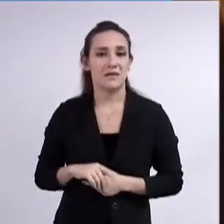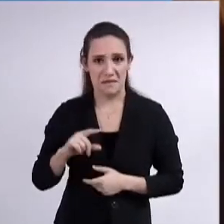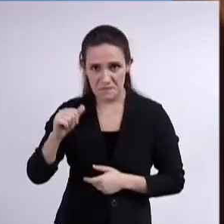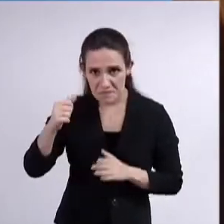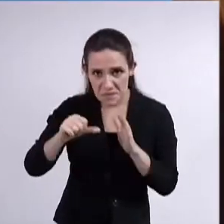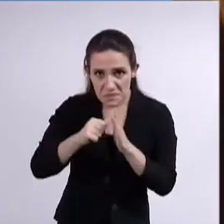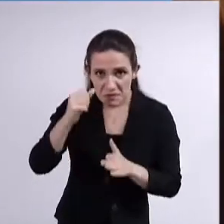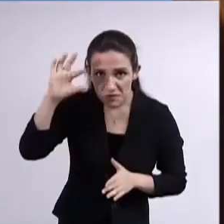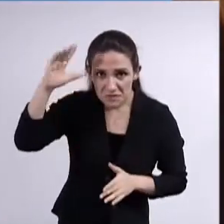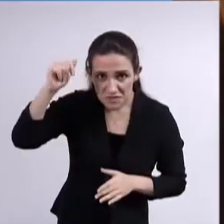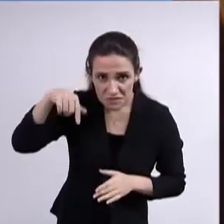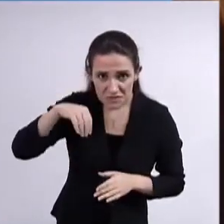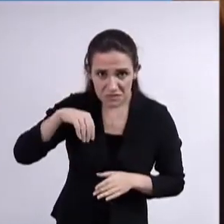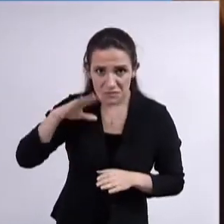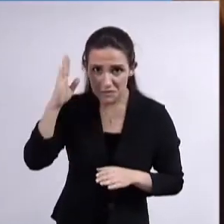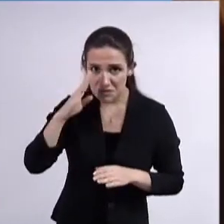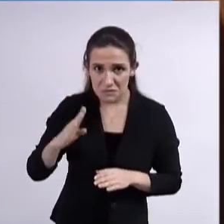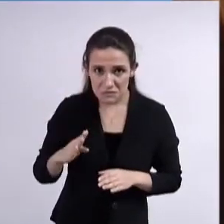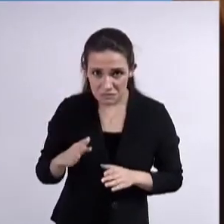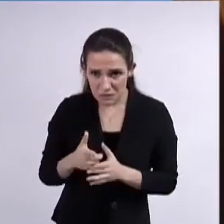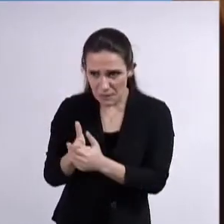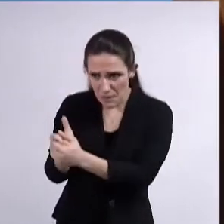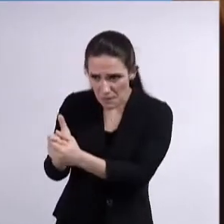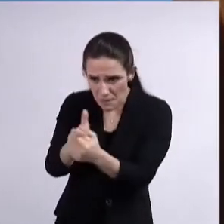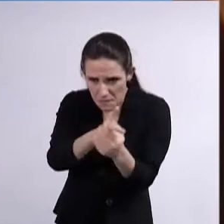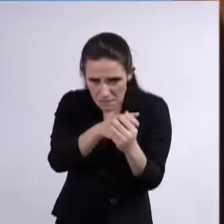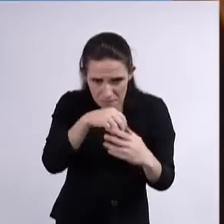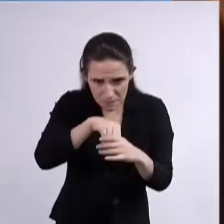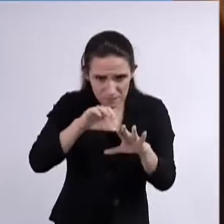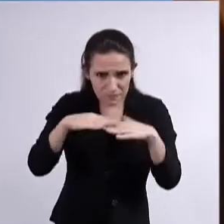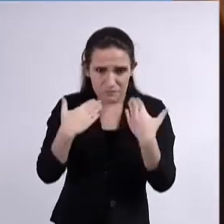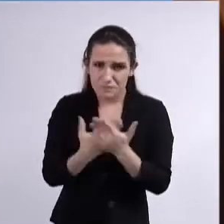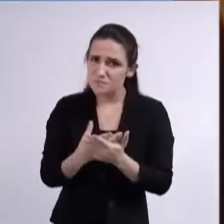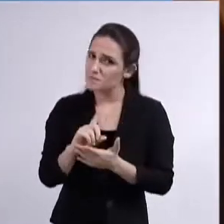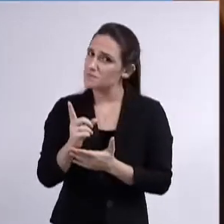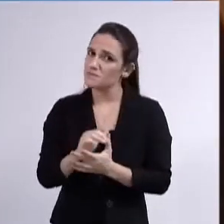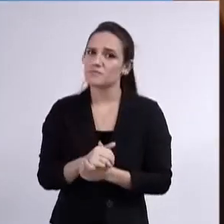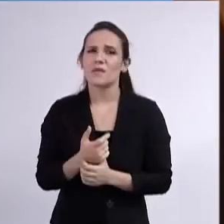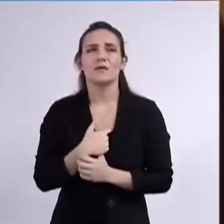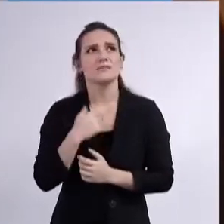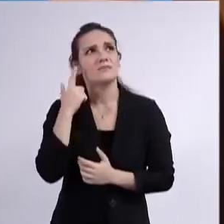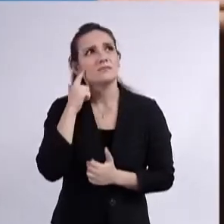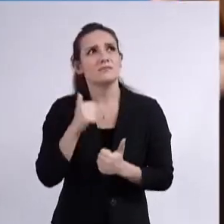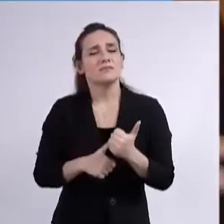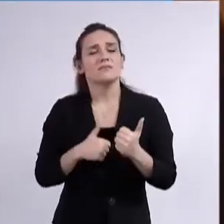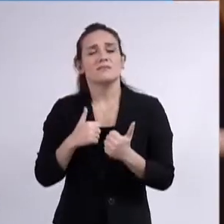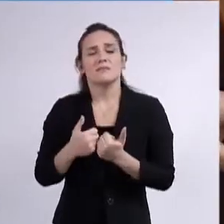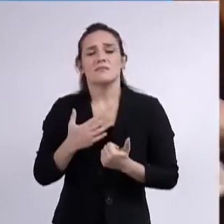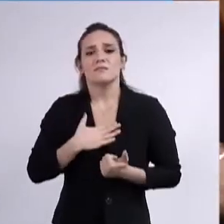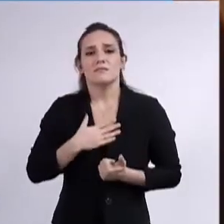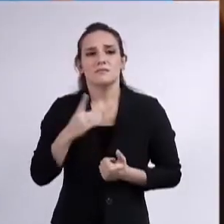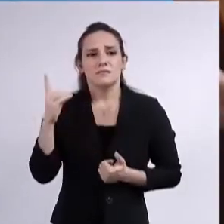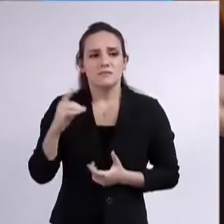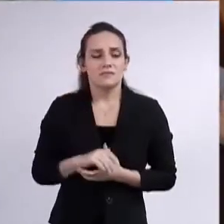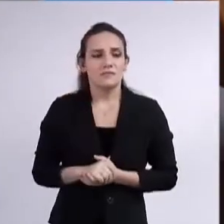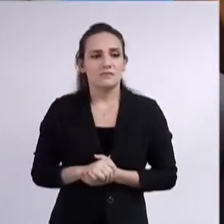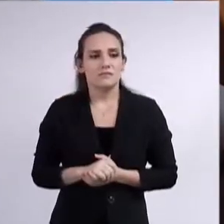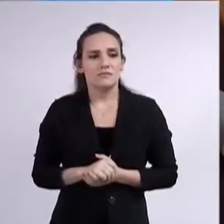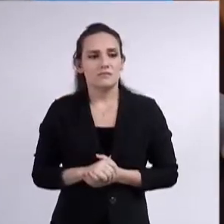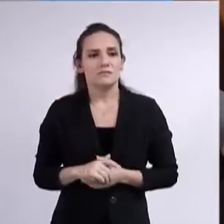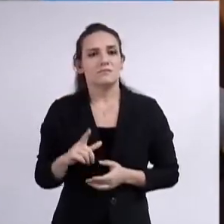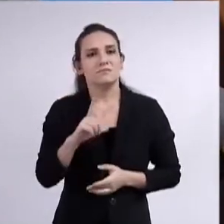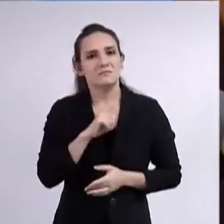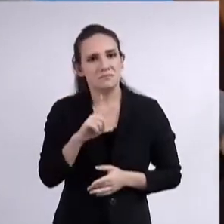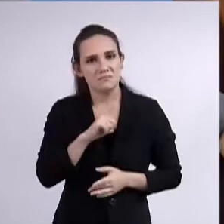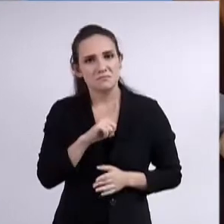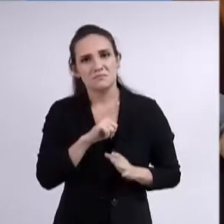é a primeira vez que acontece aqui no Brasil. E eu fico sempre a imaginar esses exemplos que são